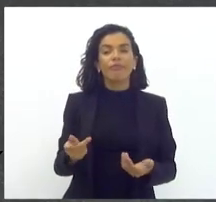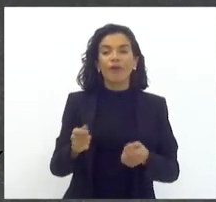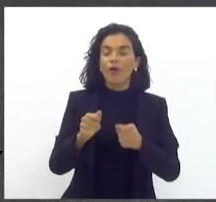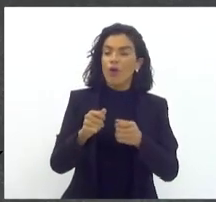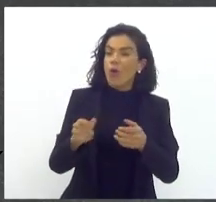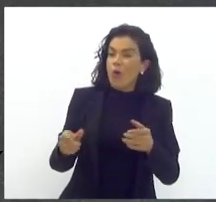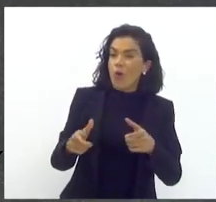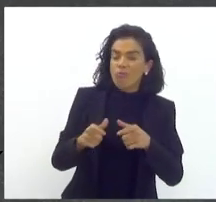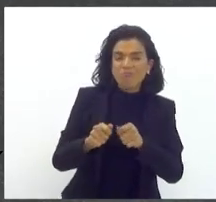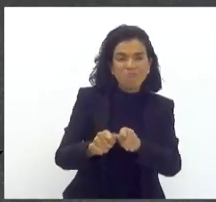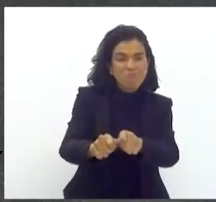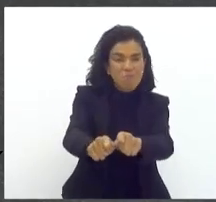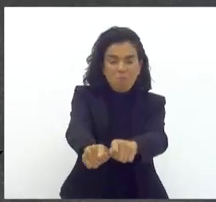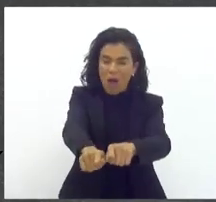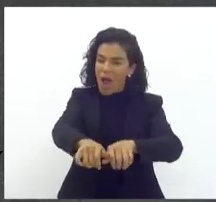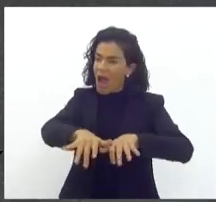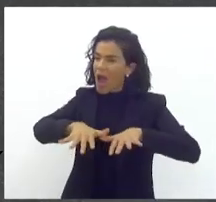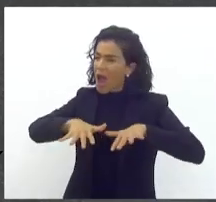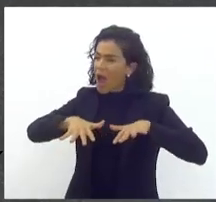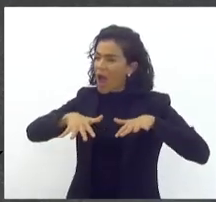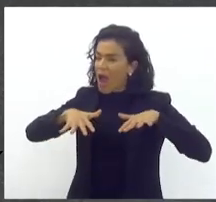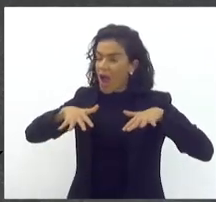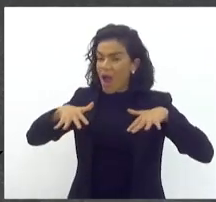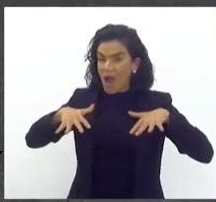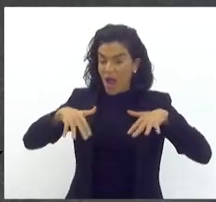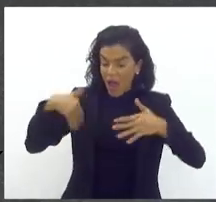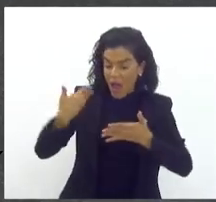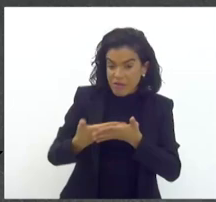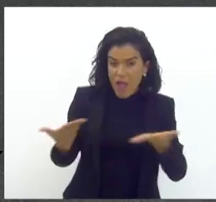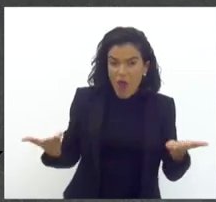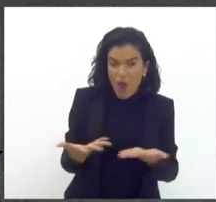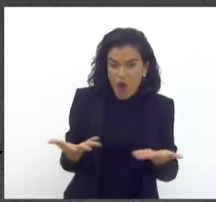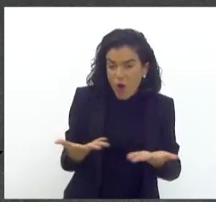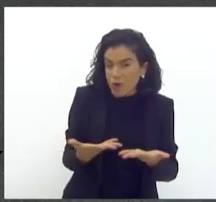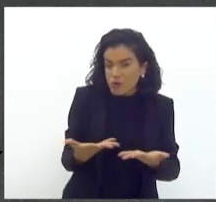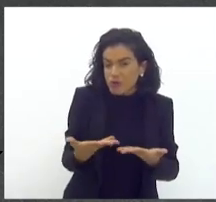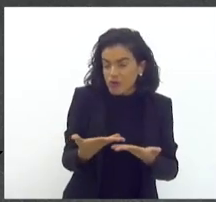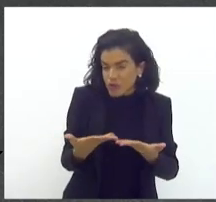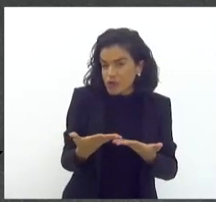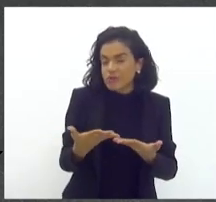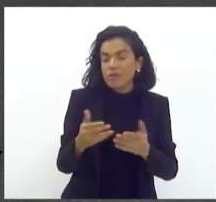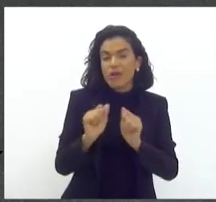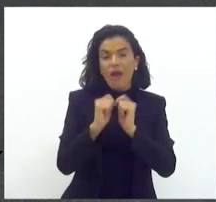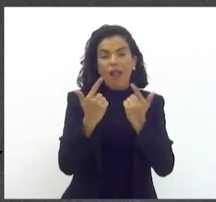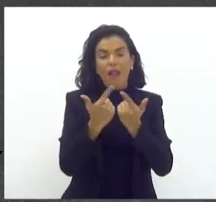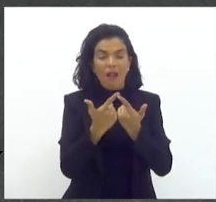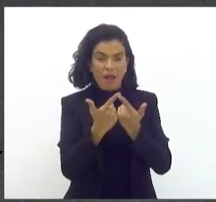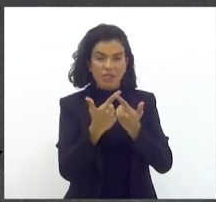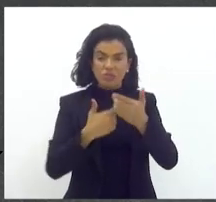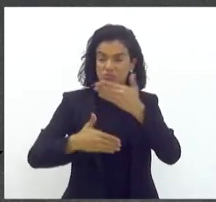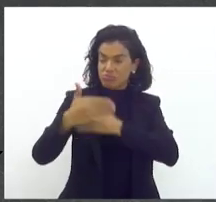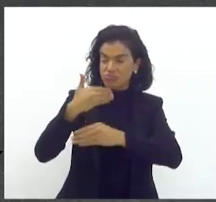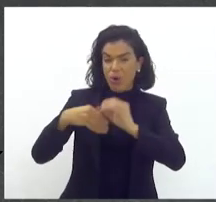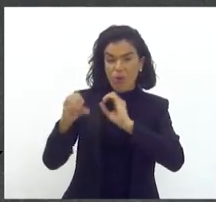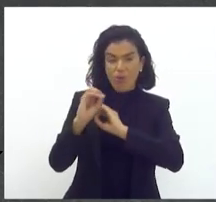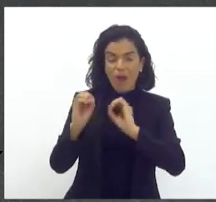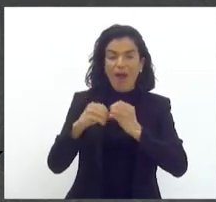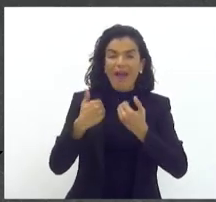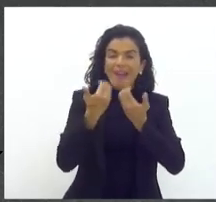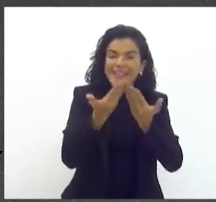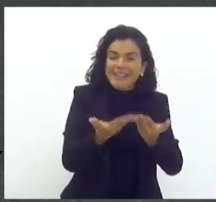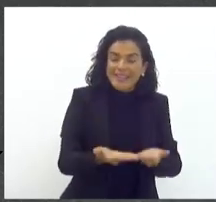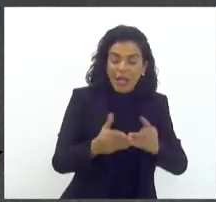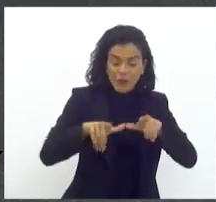o maior evento até hoje realizado pela Assembleia Legislativa com a entrega